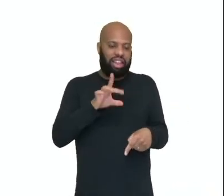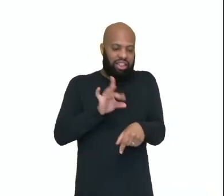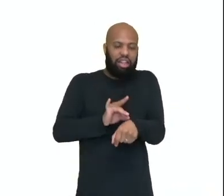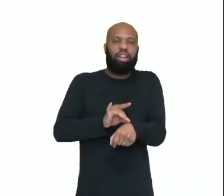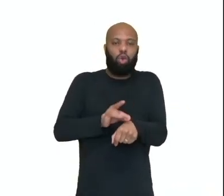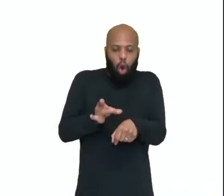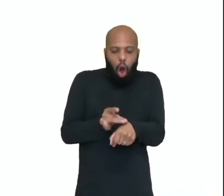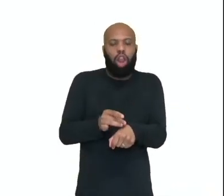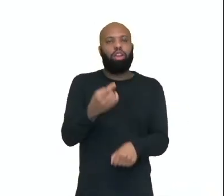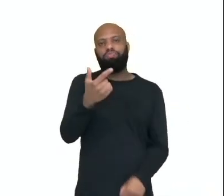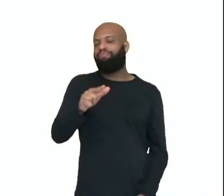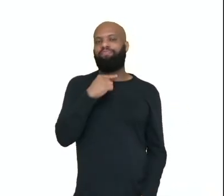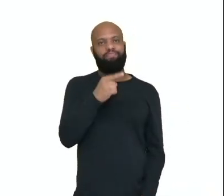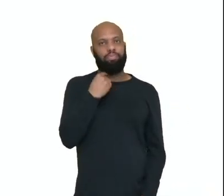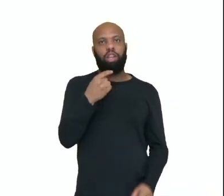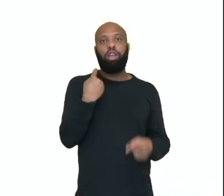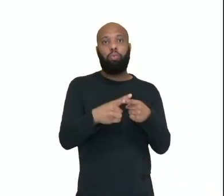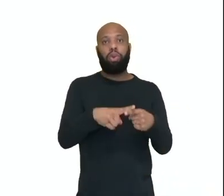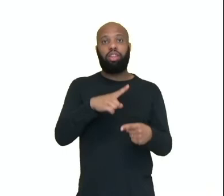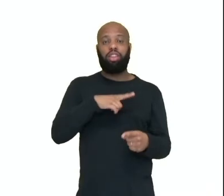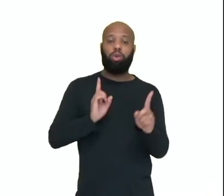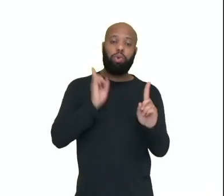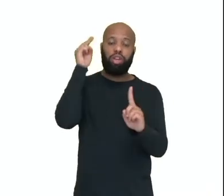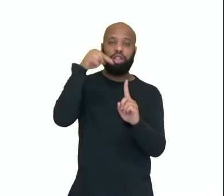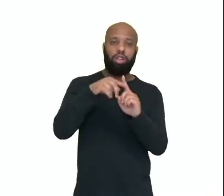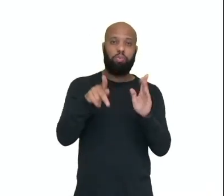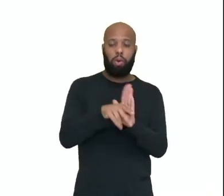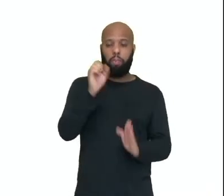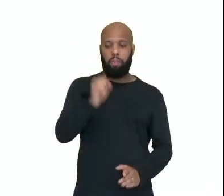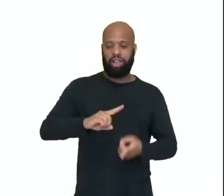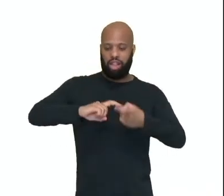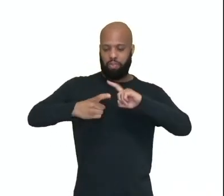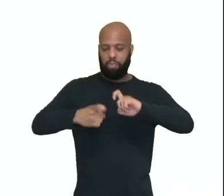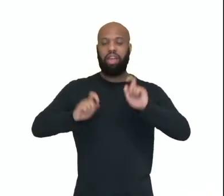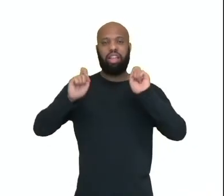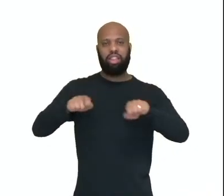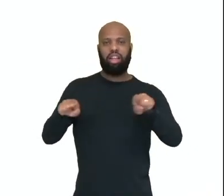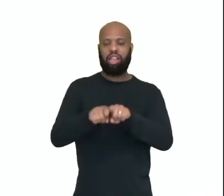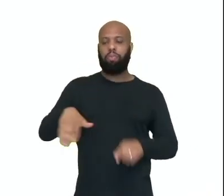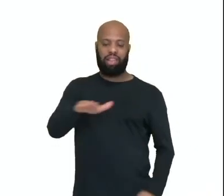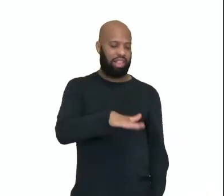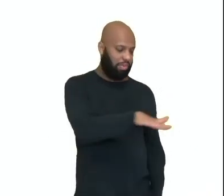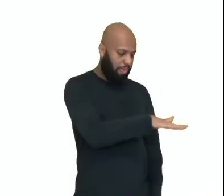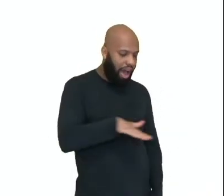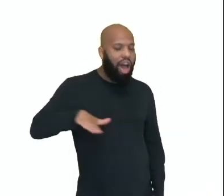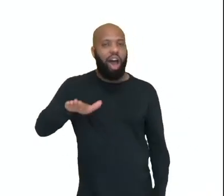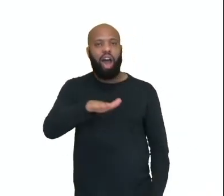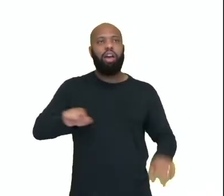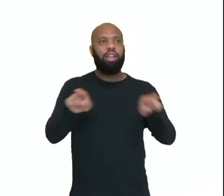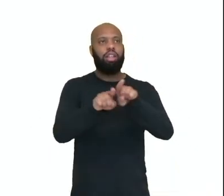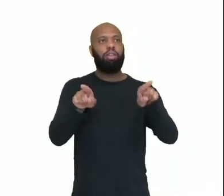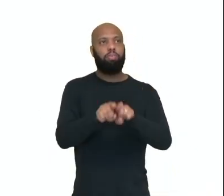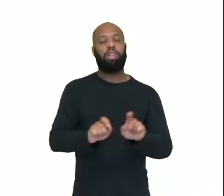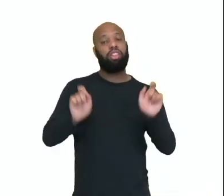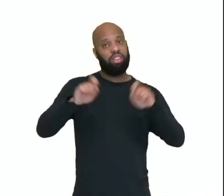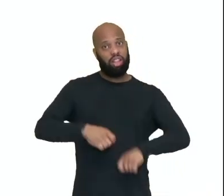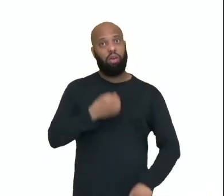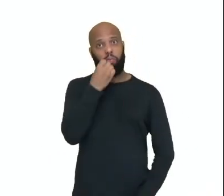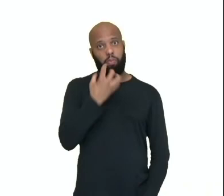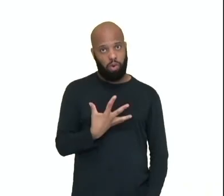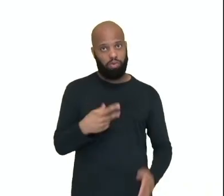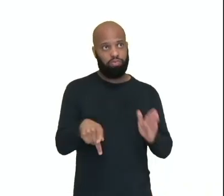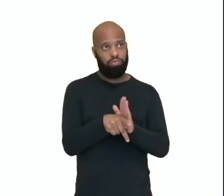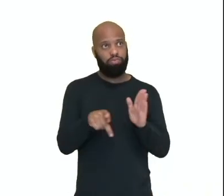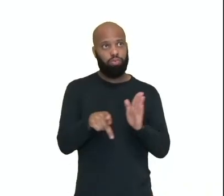corte. Como tem ação desinfetante, pode ser utilizada para a limpeza de superfícies. É um poderoso agente oxidante, atua